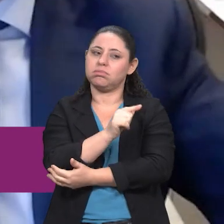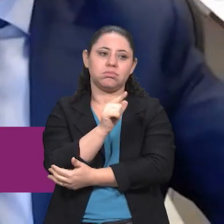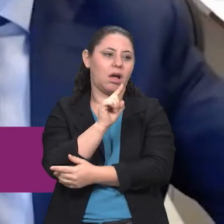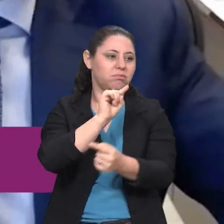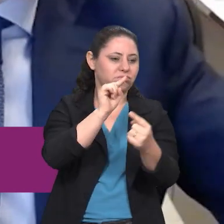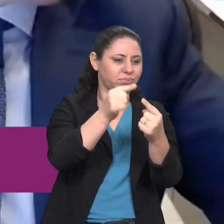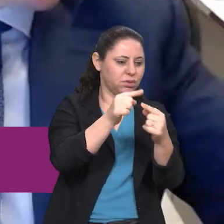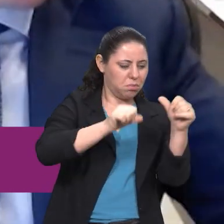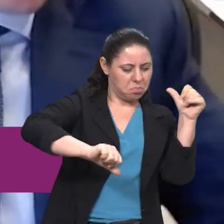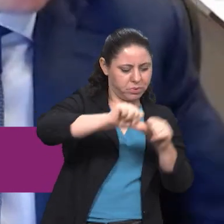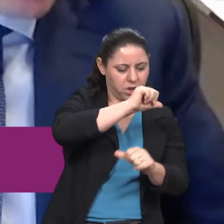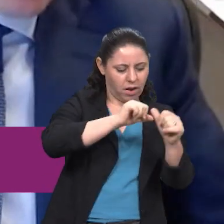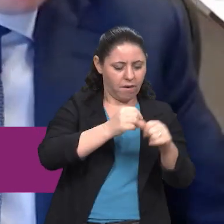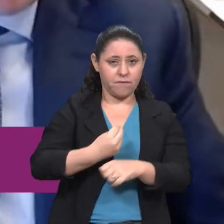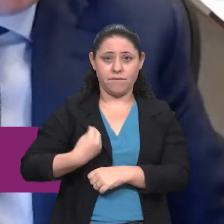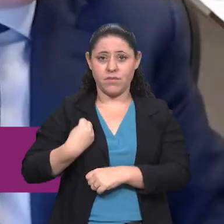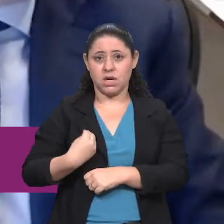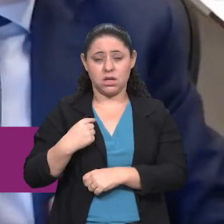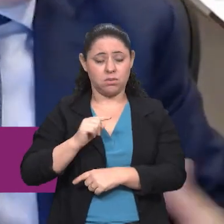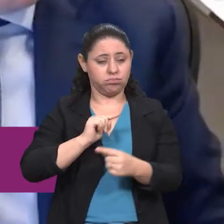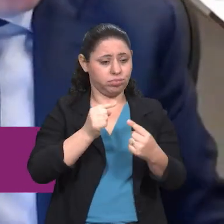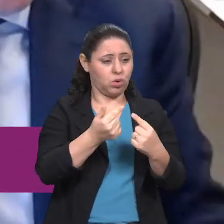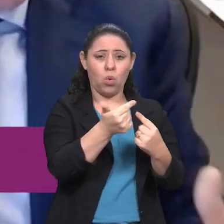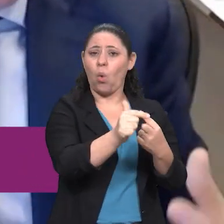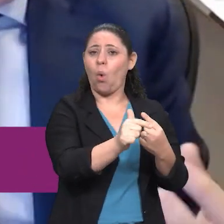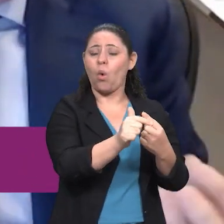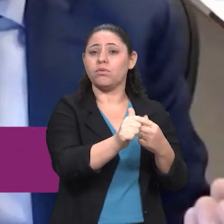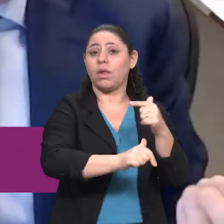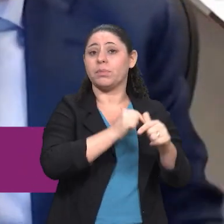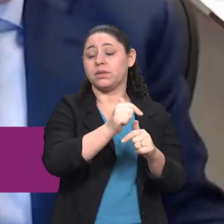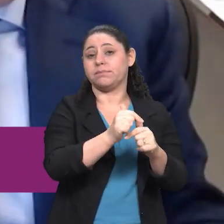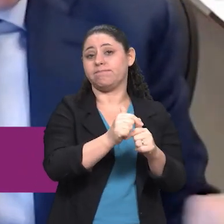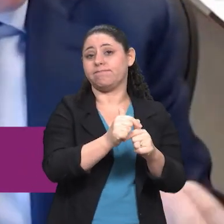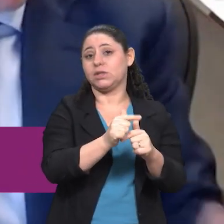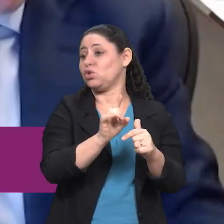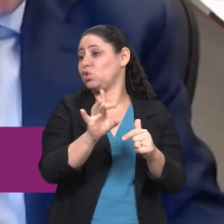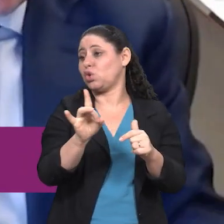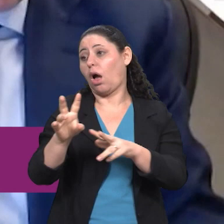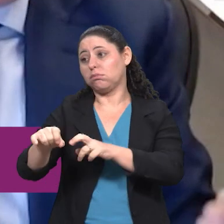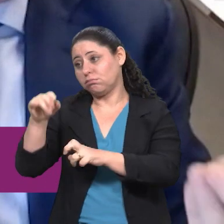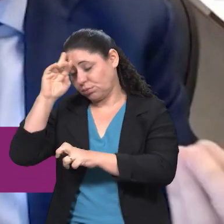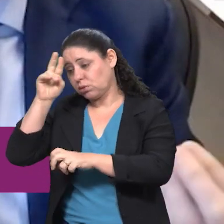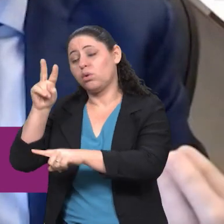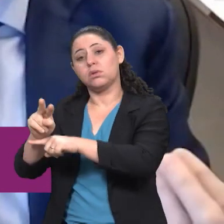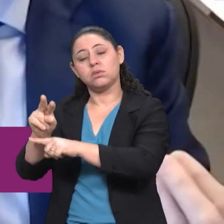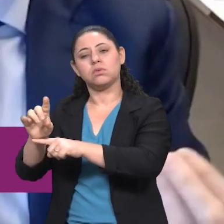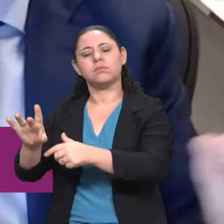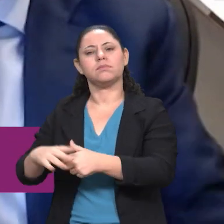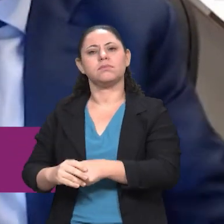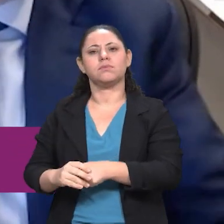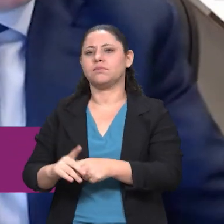sua vida econômica, sua exploração para outra área. Então, ou seja, na verdade, o que sempre se fala sobre a situação é que